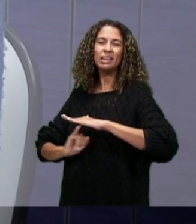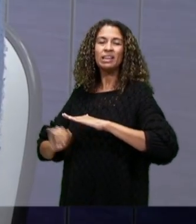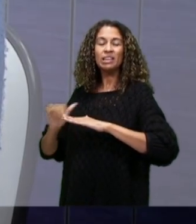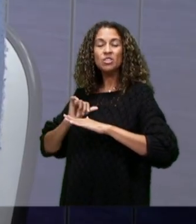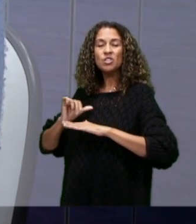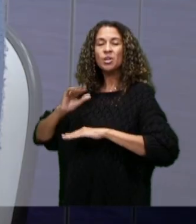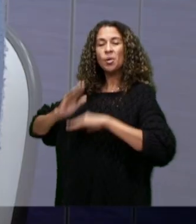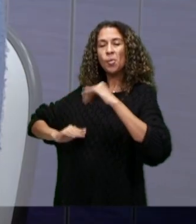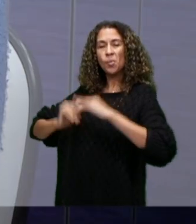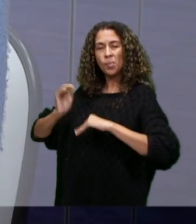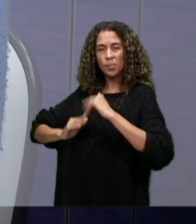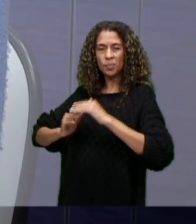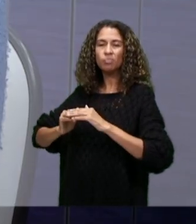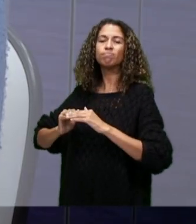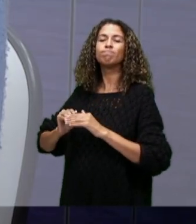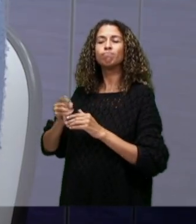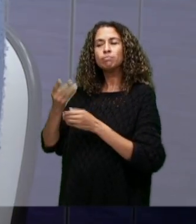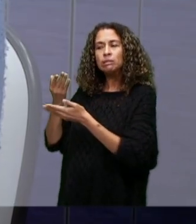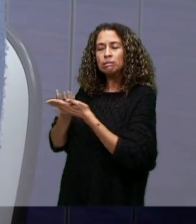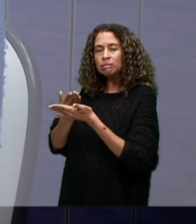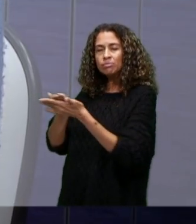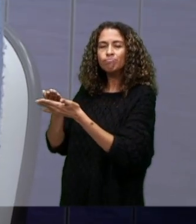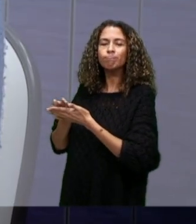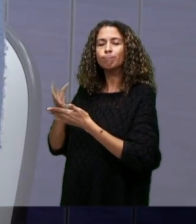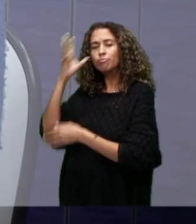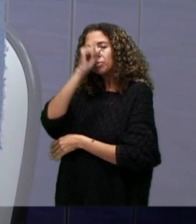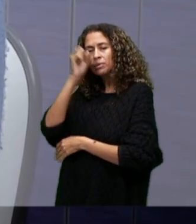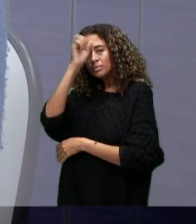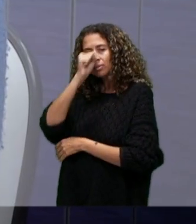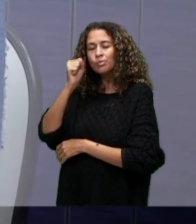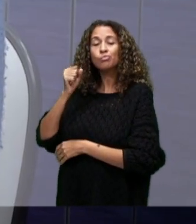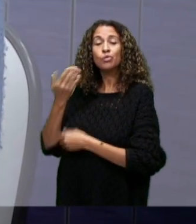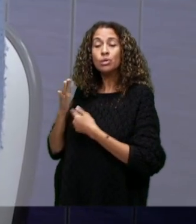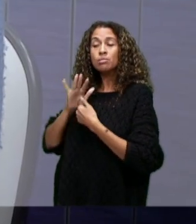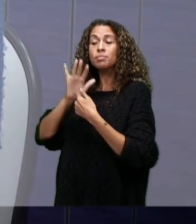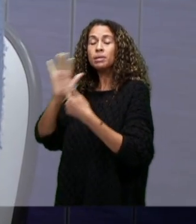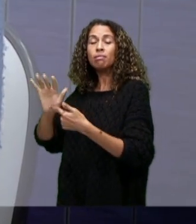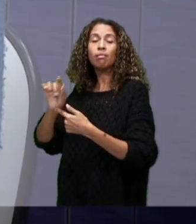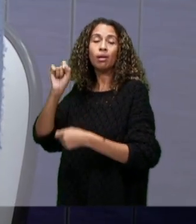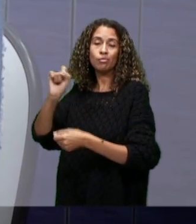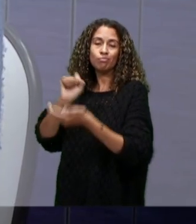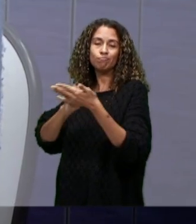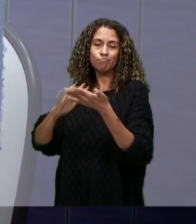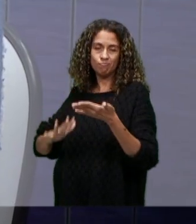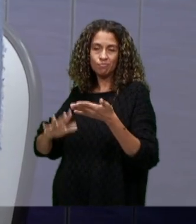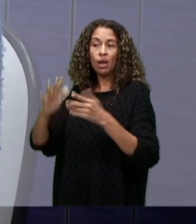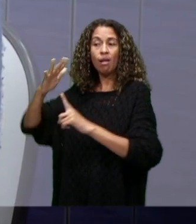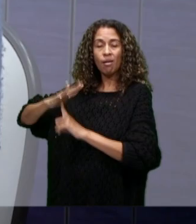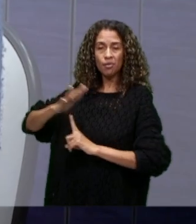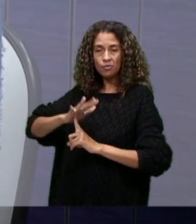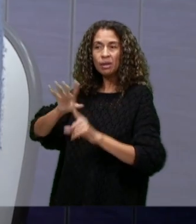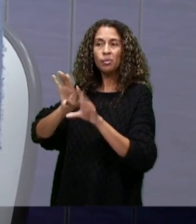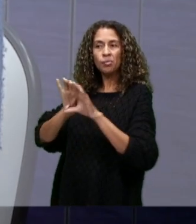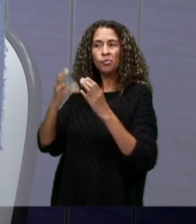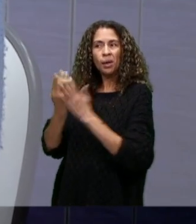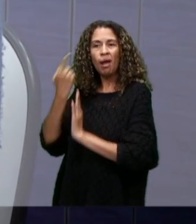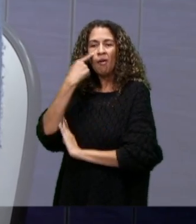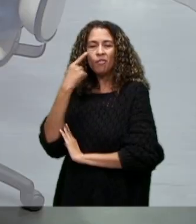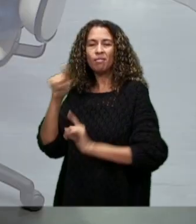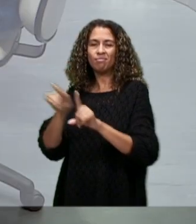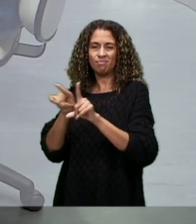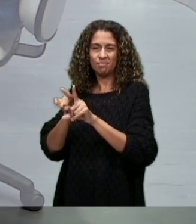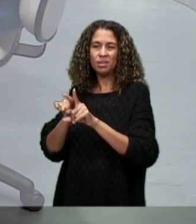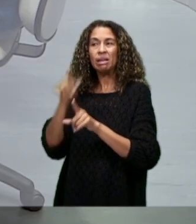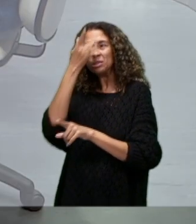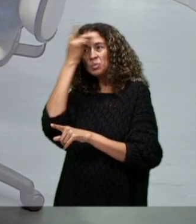aprendiam no ensino, eles puderam apresentar ali na feira também para a comunidade e para os